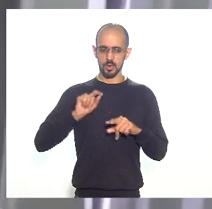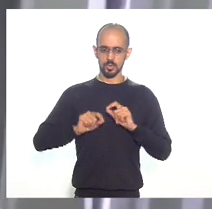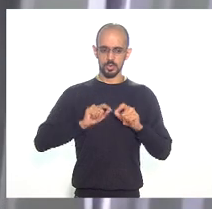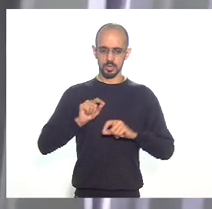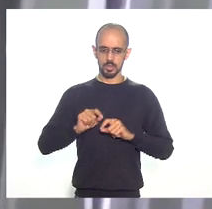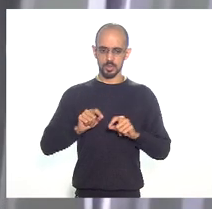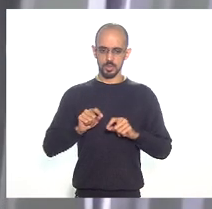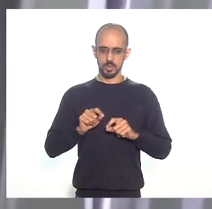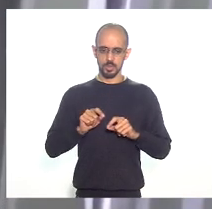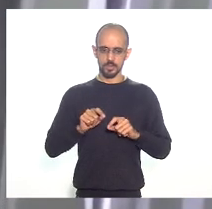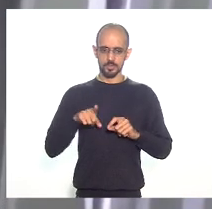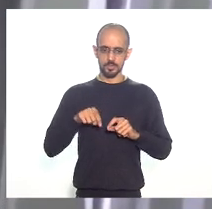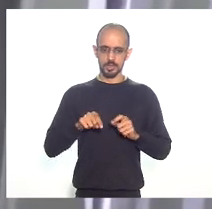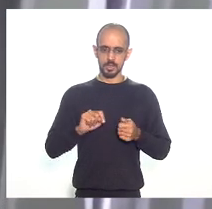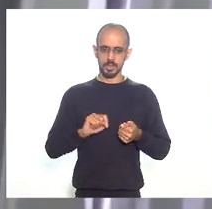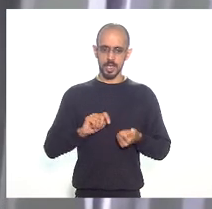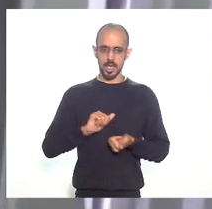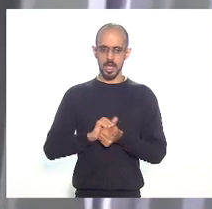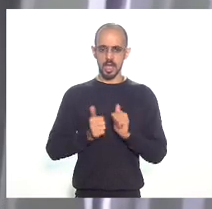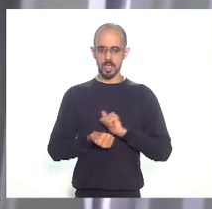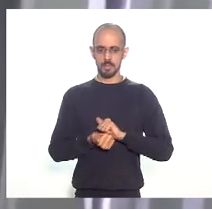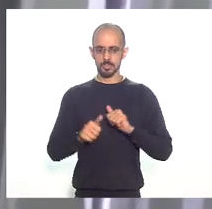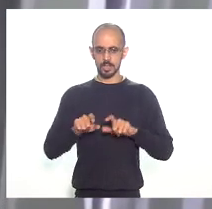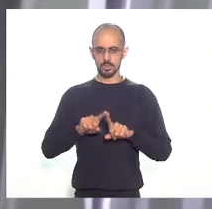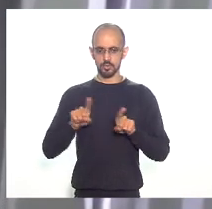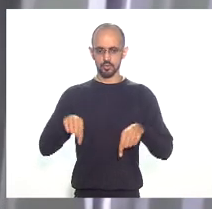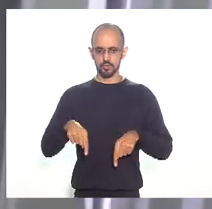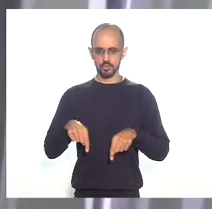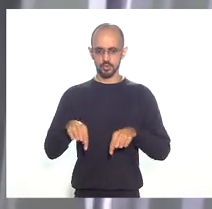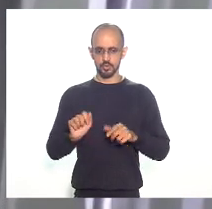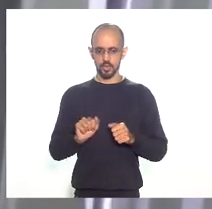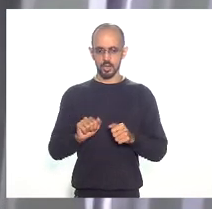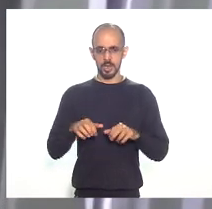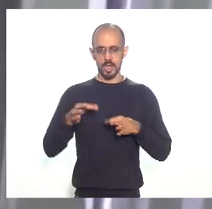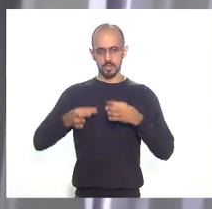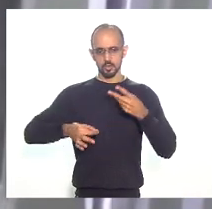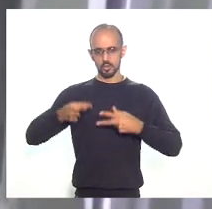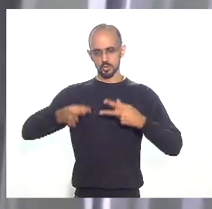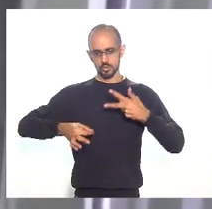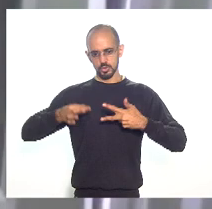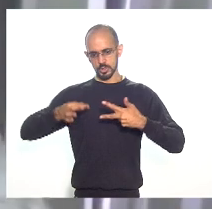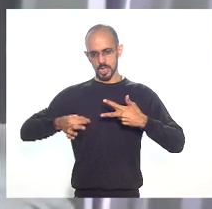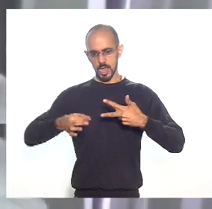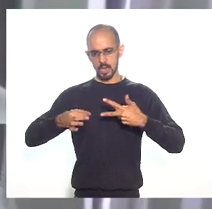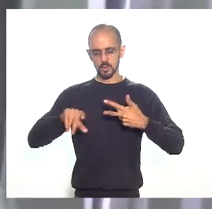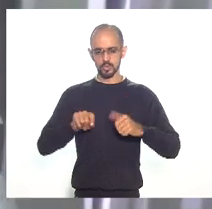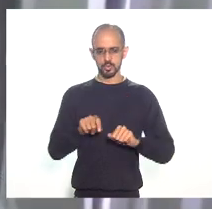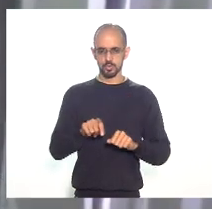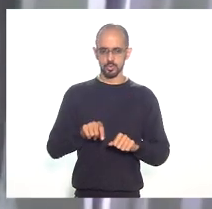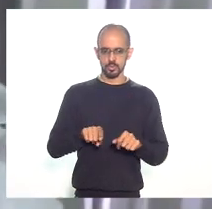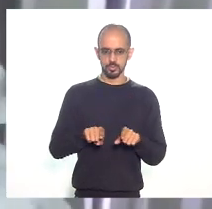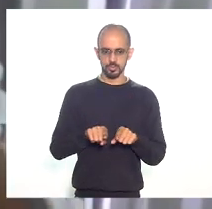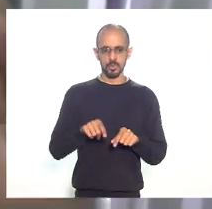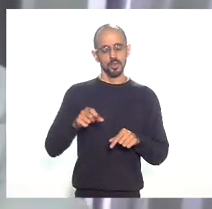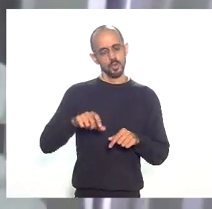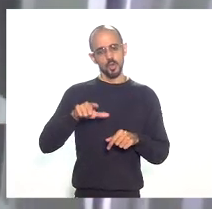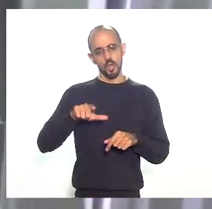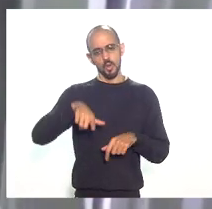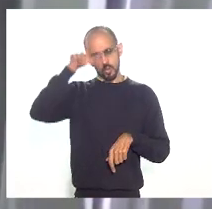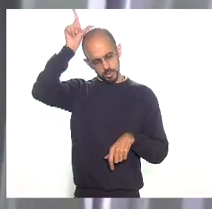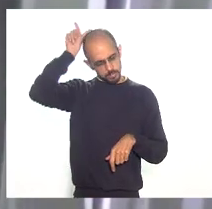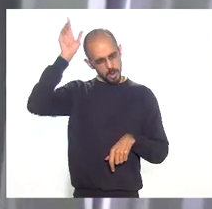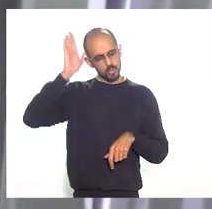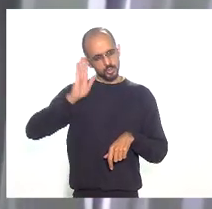reestruturação de carros na estrutura do quadro único de pessoal do Judiciário, enfim, e o deputado Luiz Paulo já explicou, aumentando